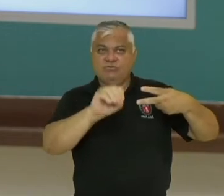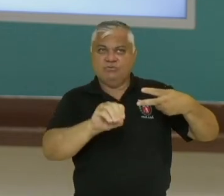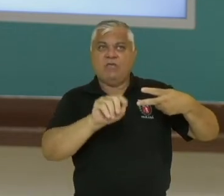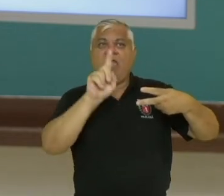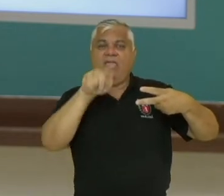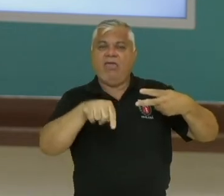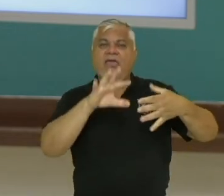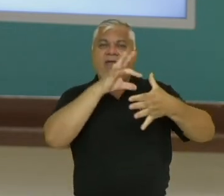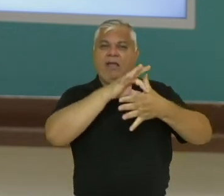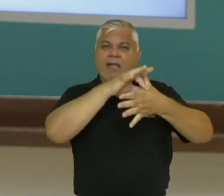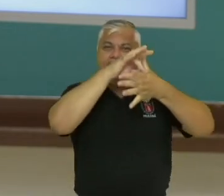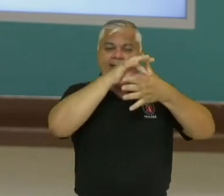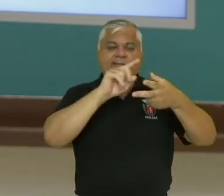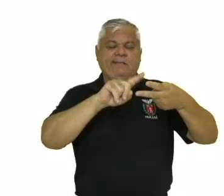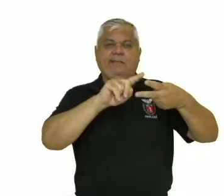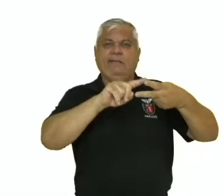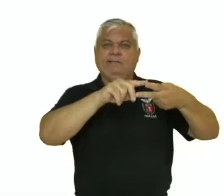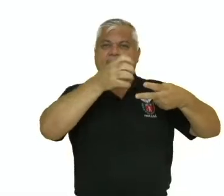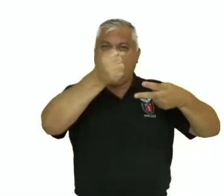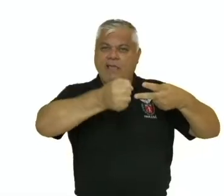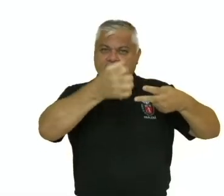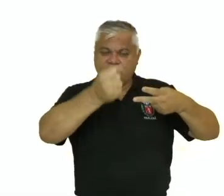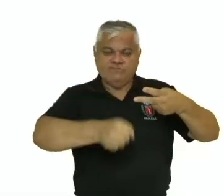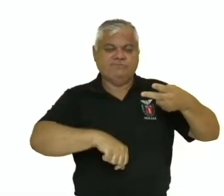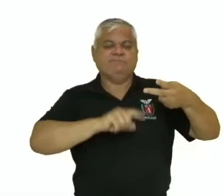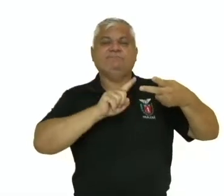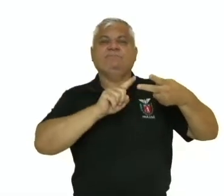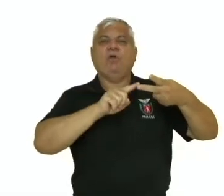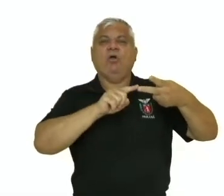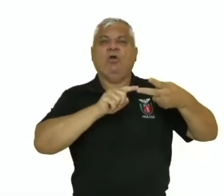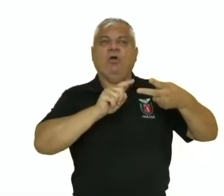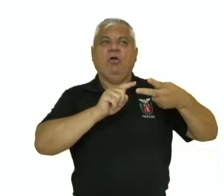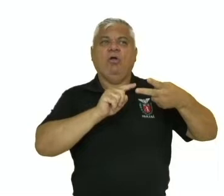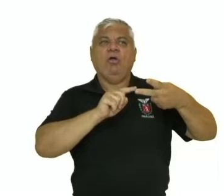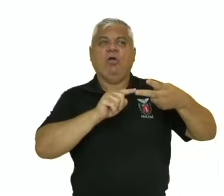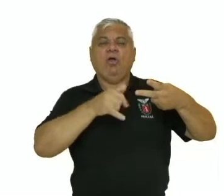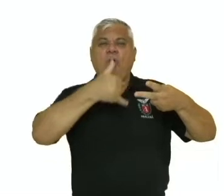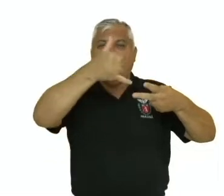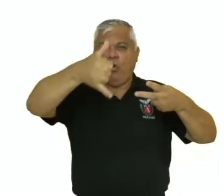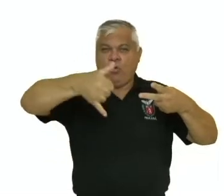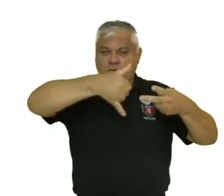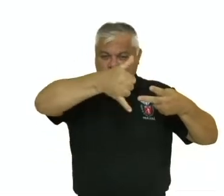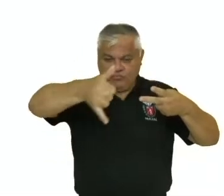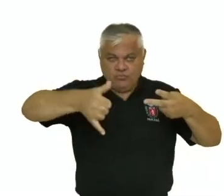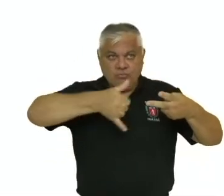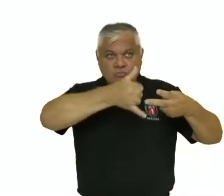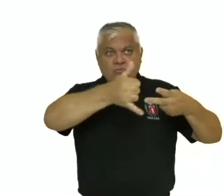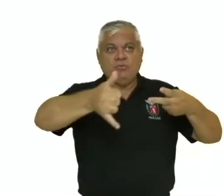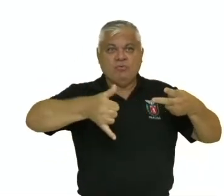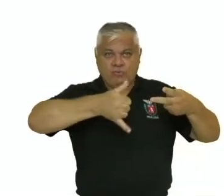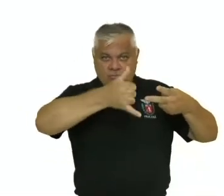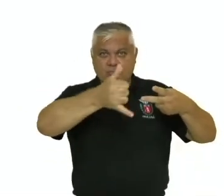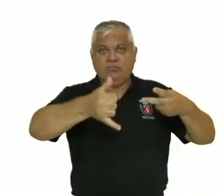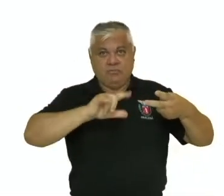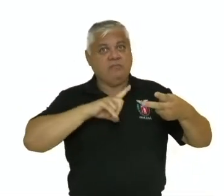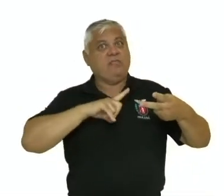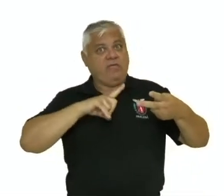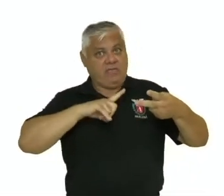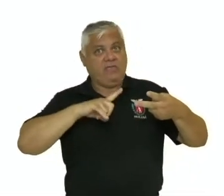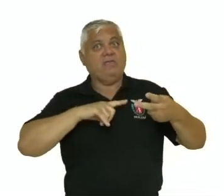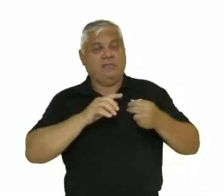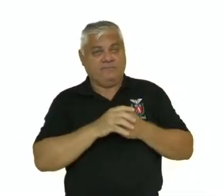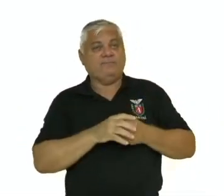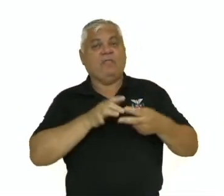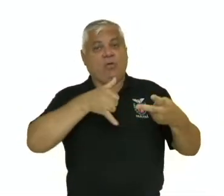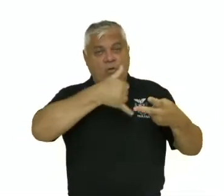alimentos? Então, nas carnes, no leite, nos óleos vegetais. Nesse caso aqui, embora de origem